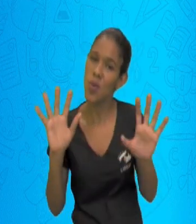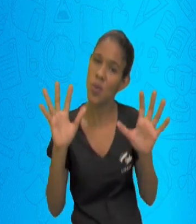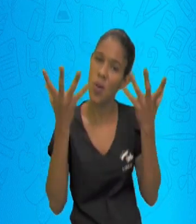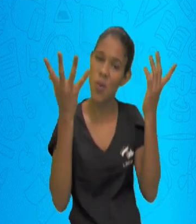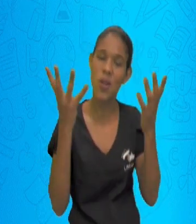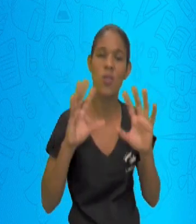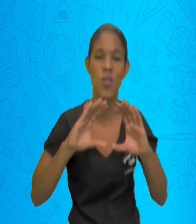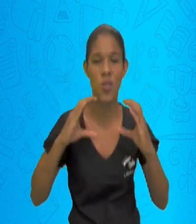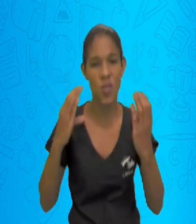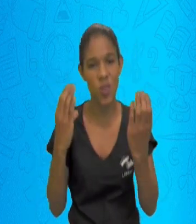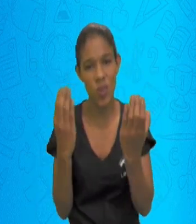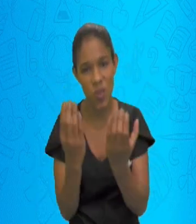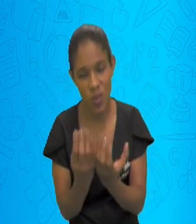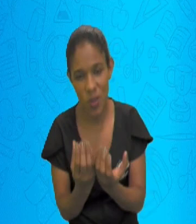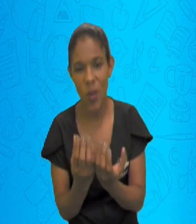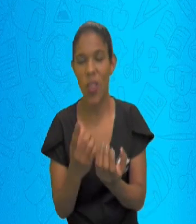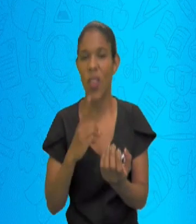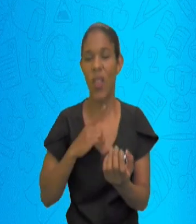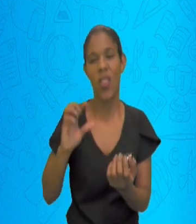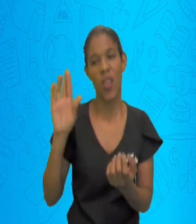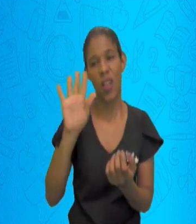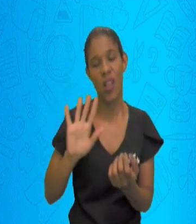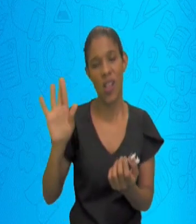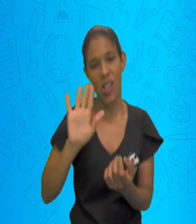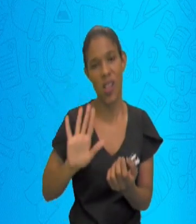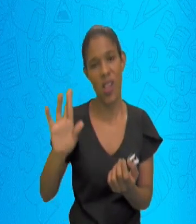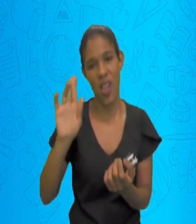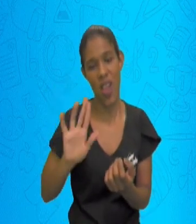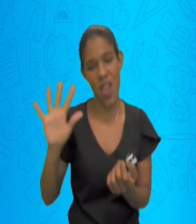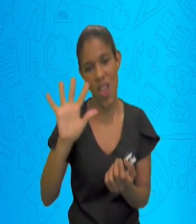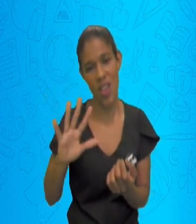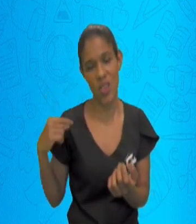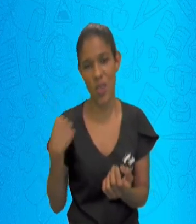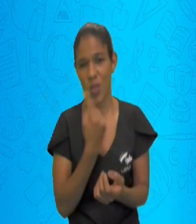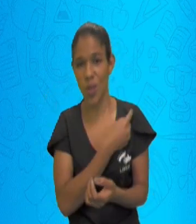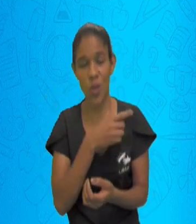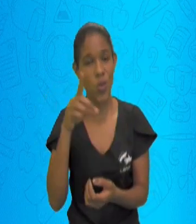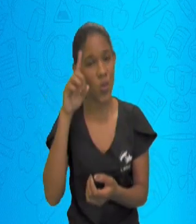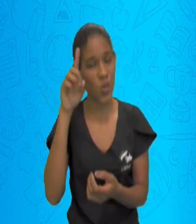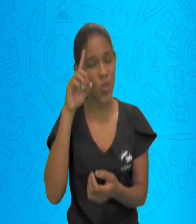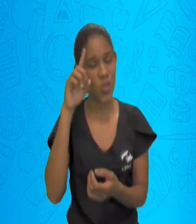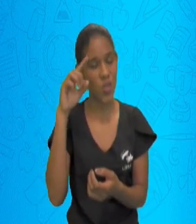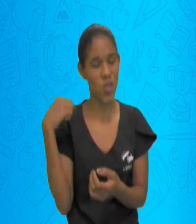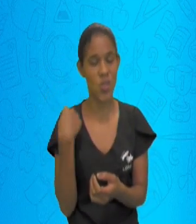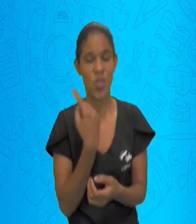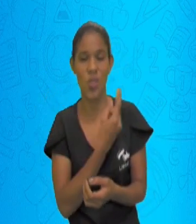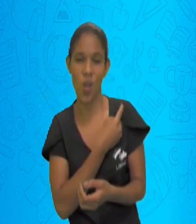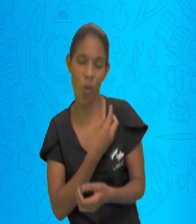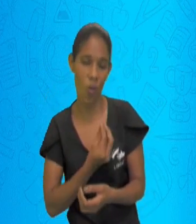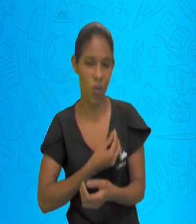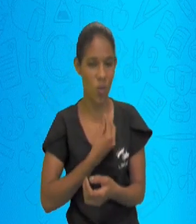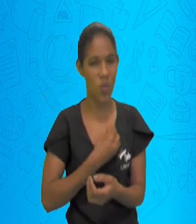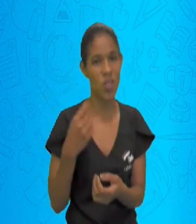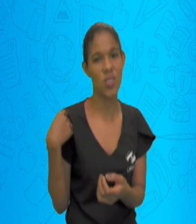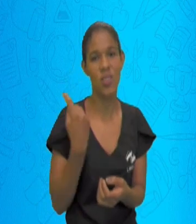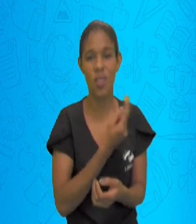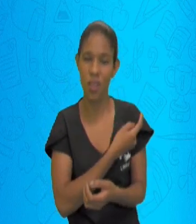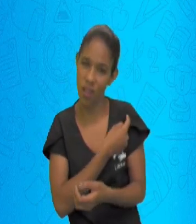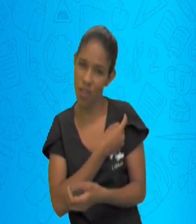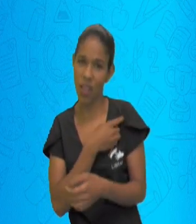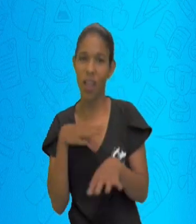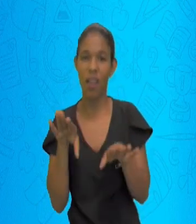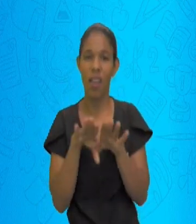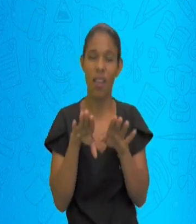atingem a nossa região, que contemplam o nosso dia a dia, a nossa vivência e também